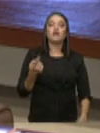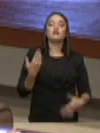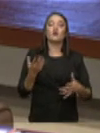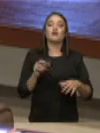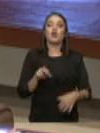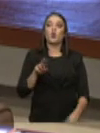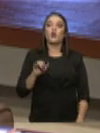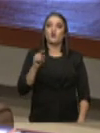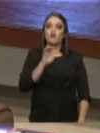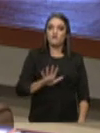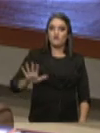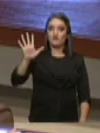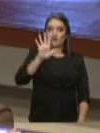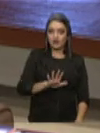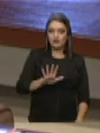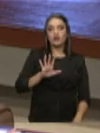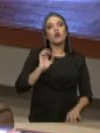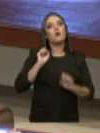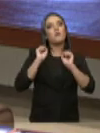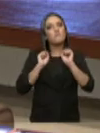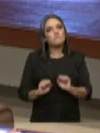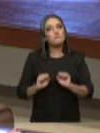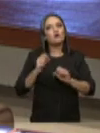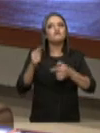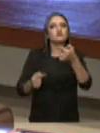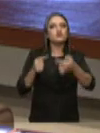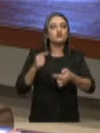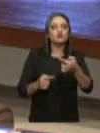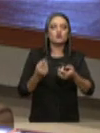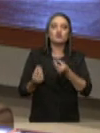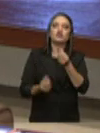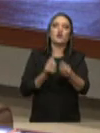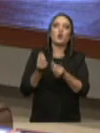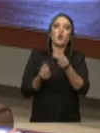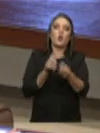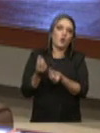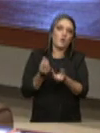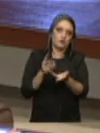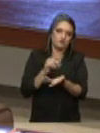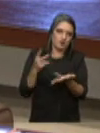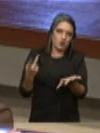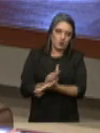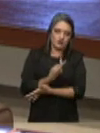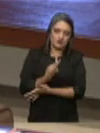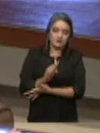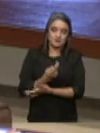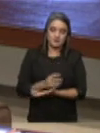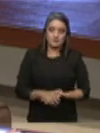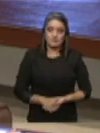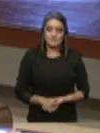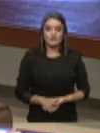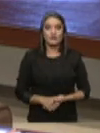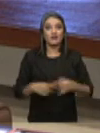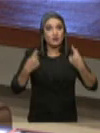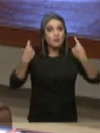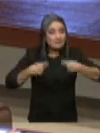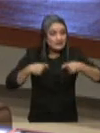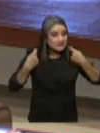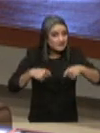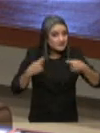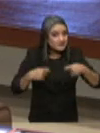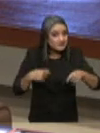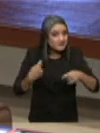Federal rediscutisse em condições anteriormente sofridas. Merece séria atenção.